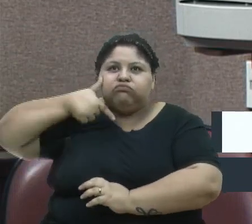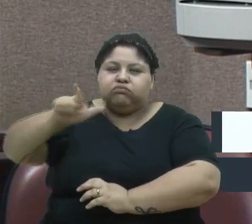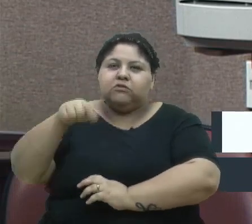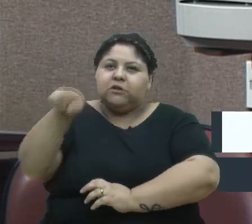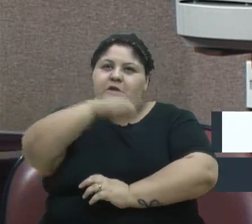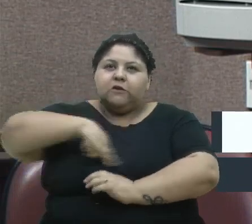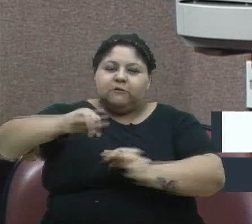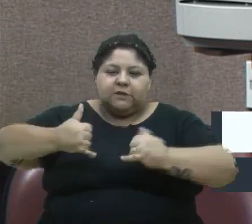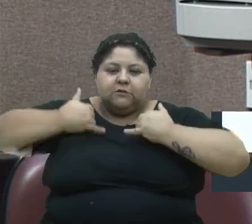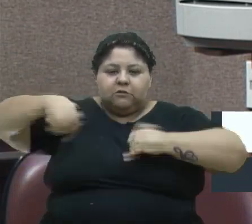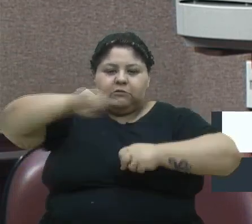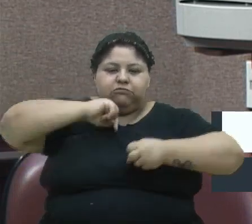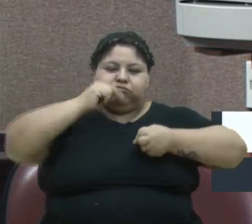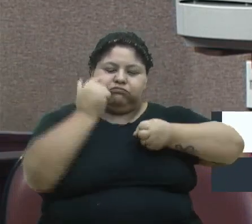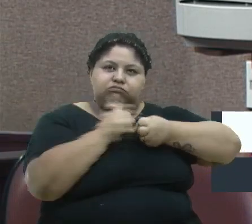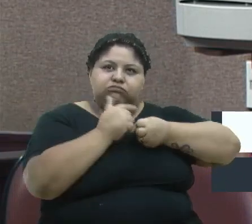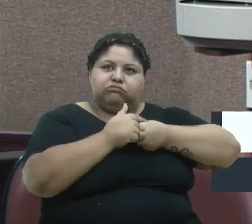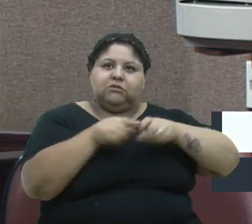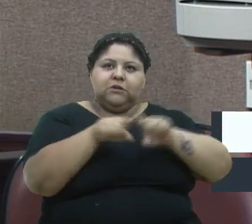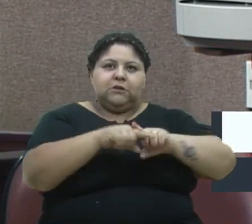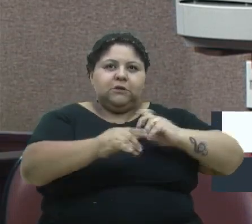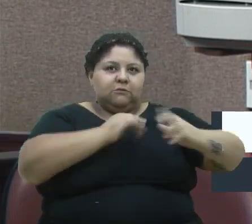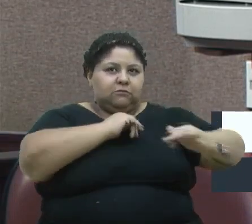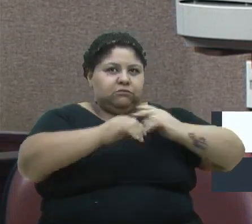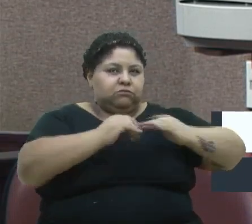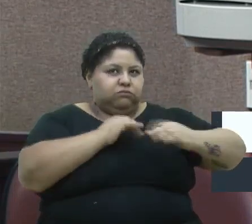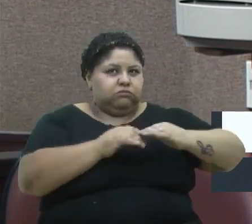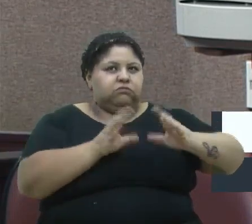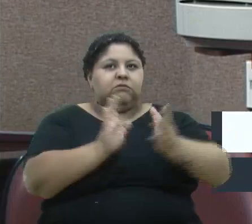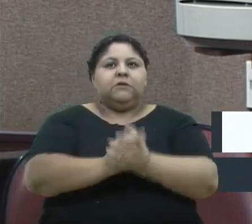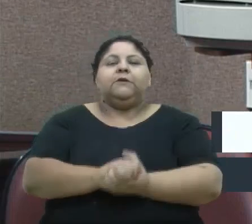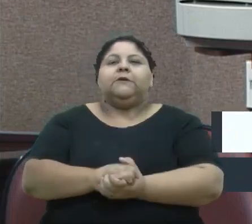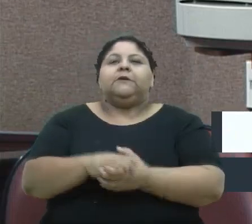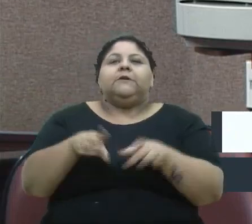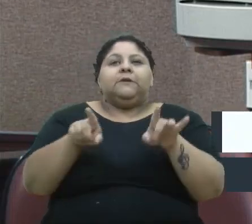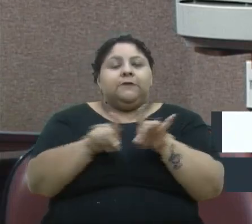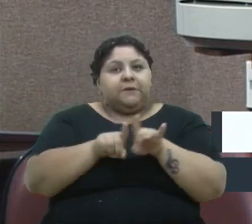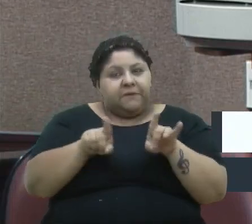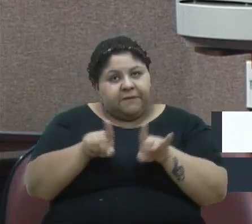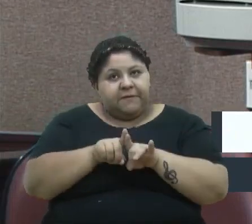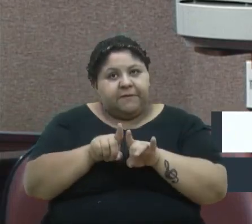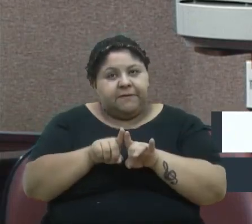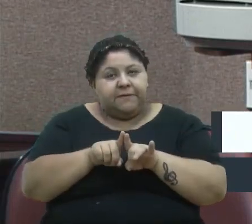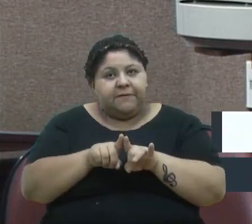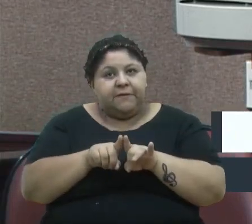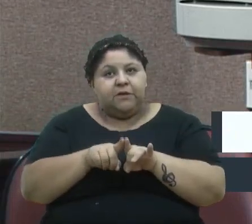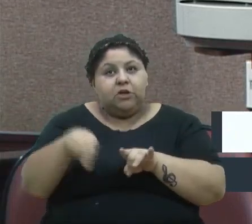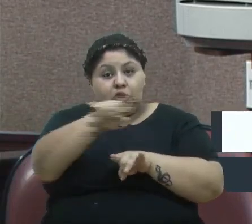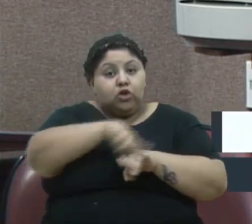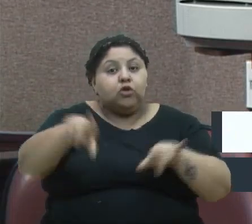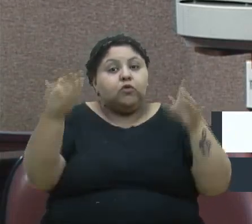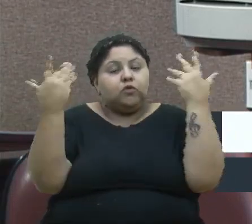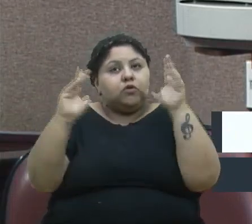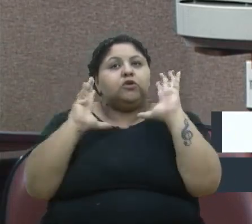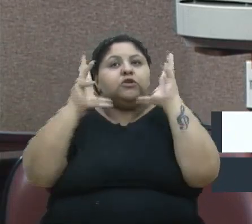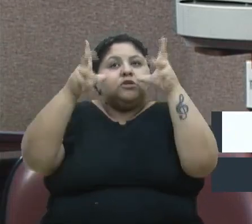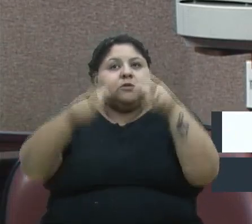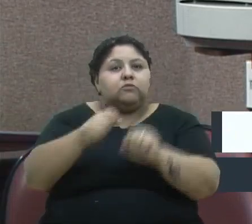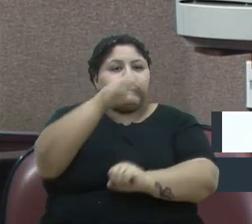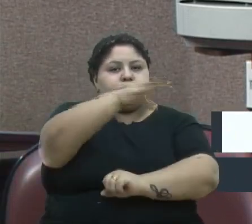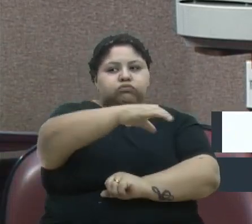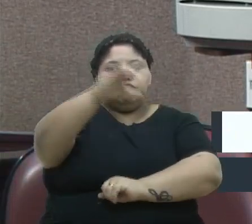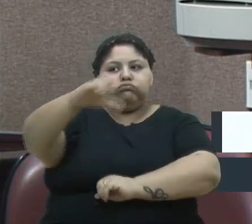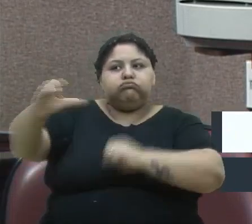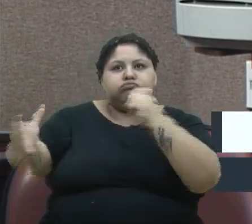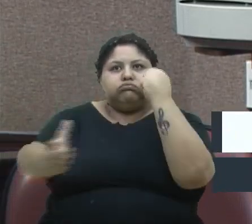nossa cidade e também o movimento comunitário. Estender também o nosso parabéns a todos os órgãos de segurança,